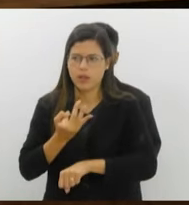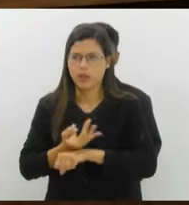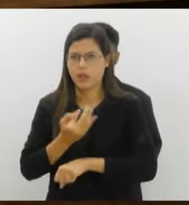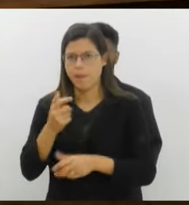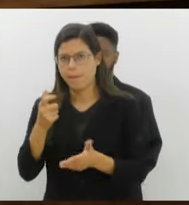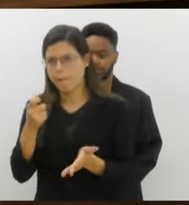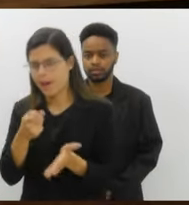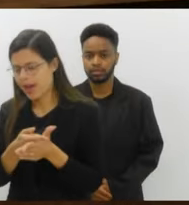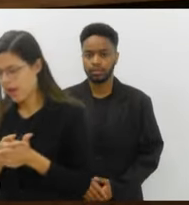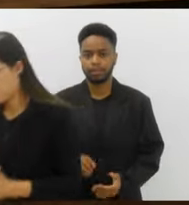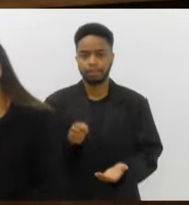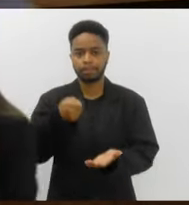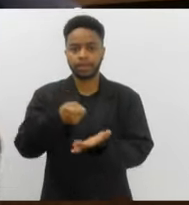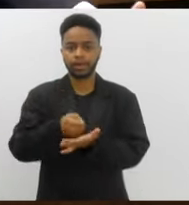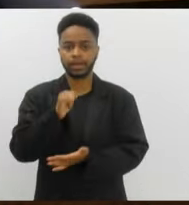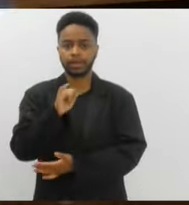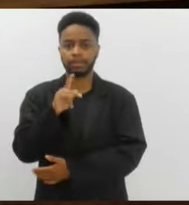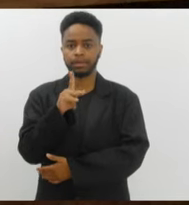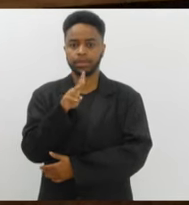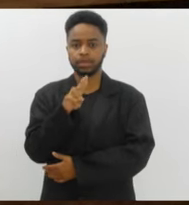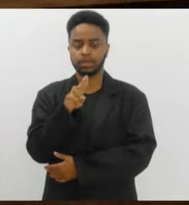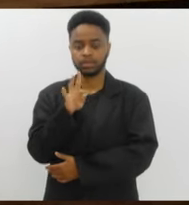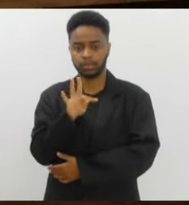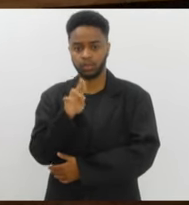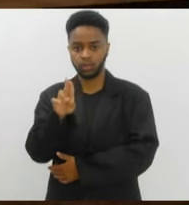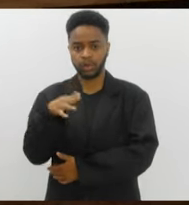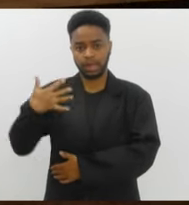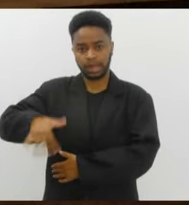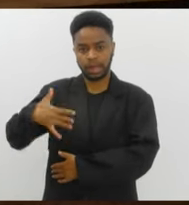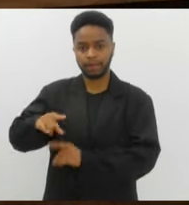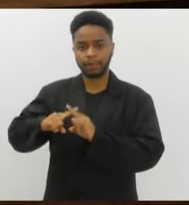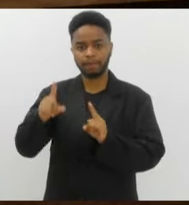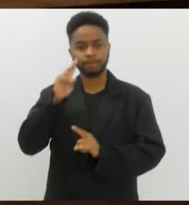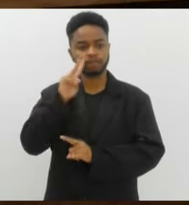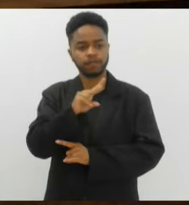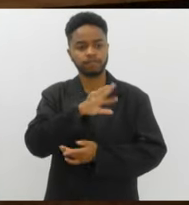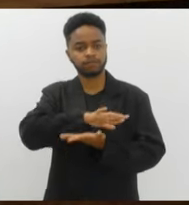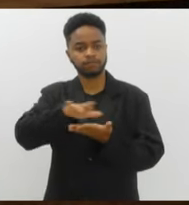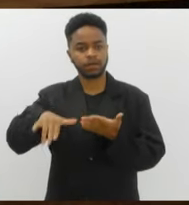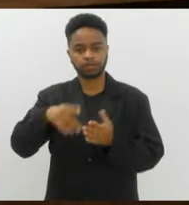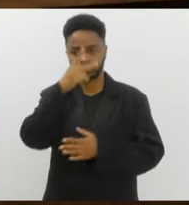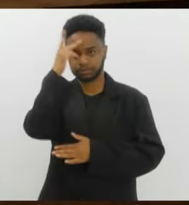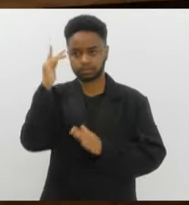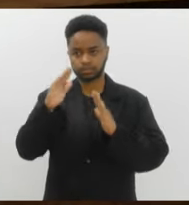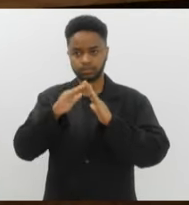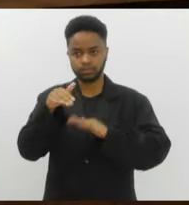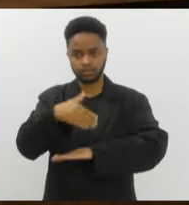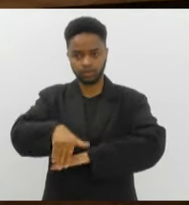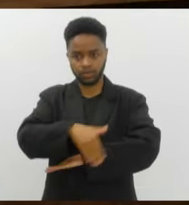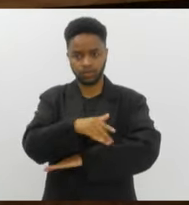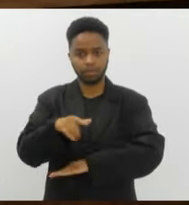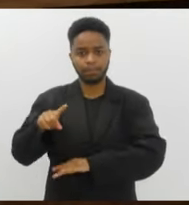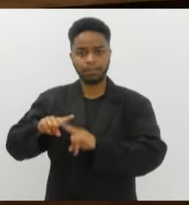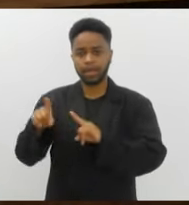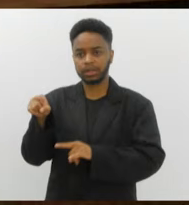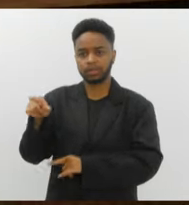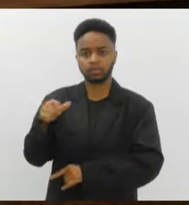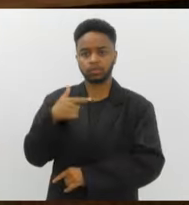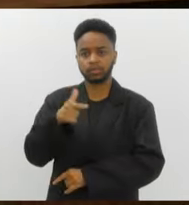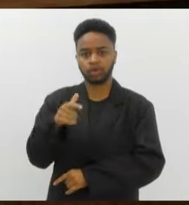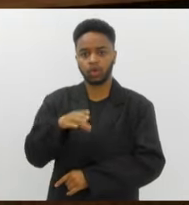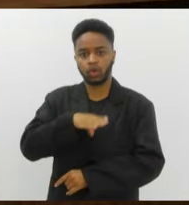e ver aquela grandes moradores de rua, ele não tem coragem de fazer nada. Todo mundo já sabe que